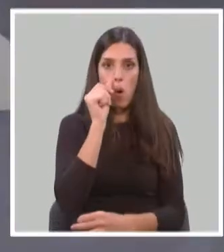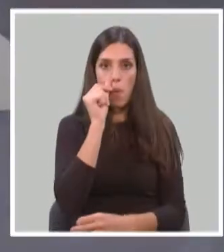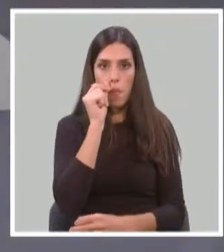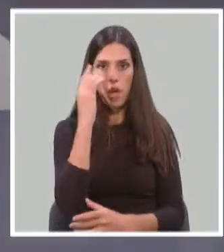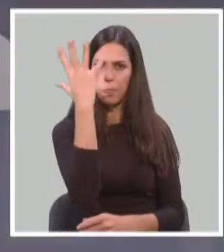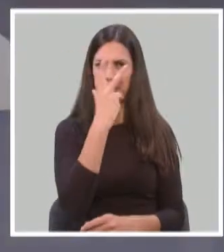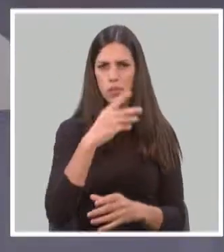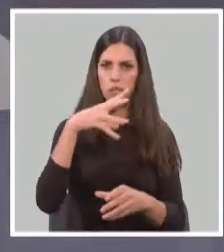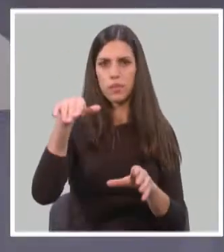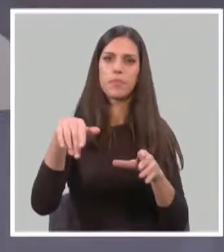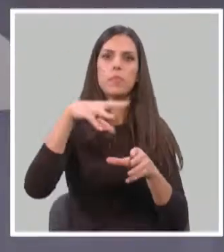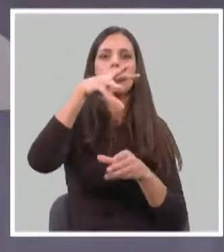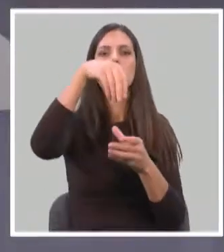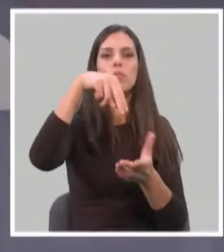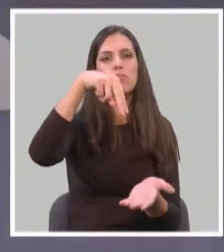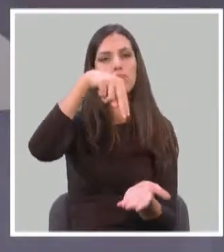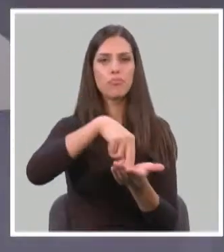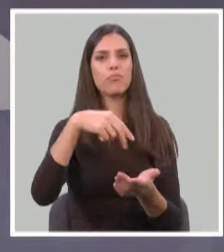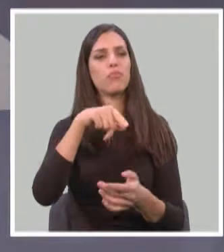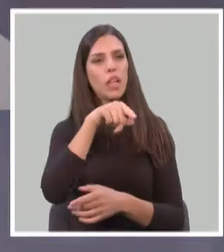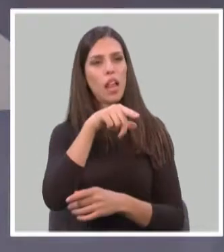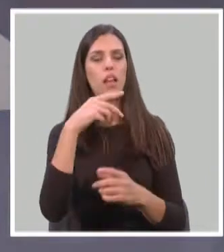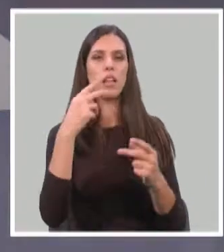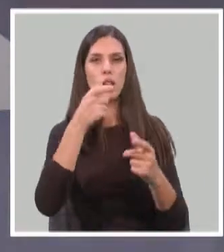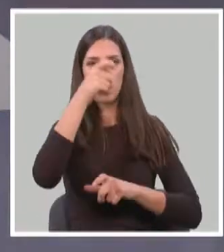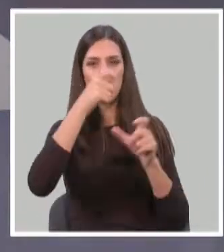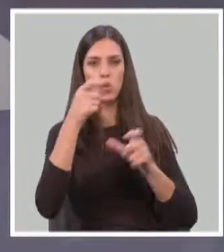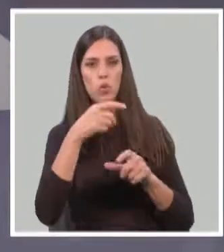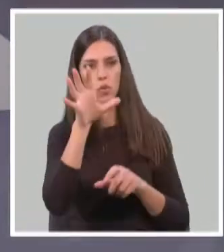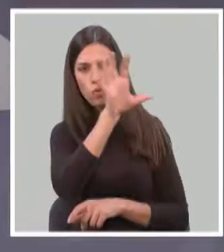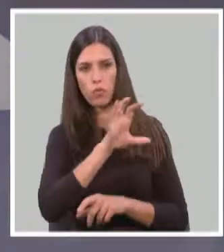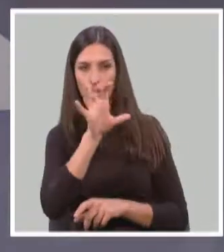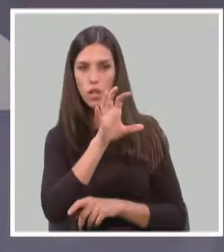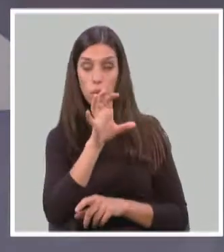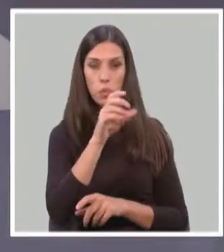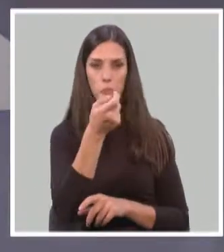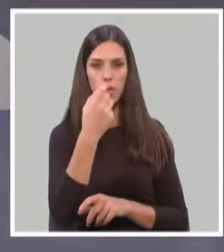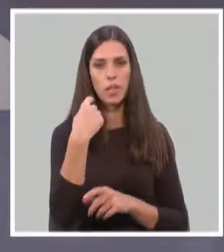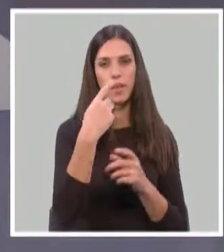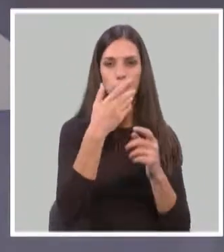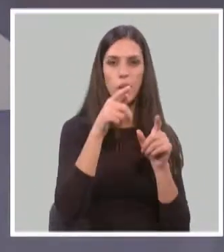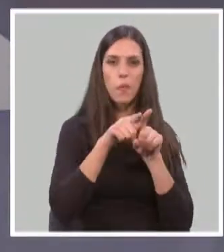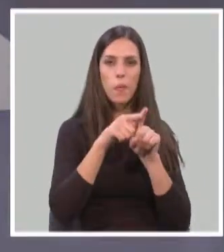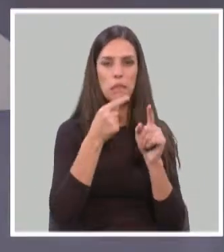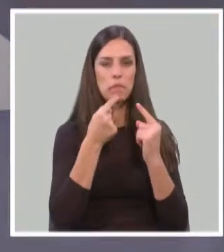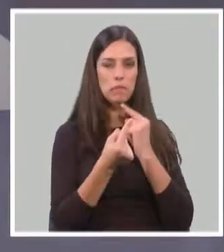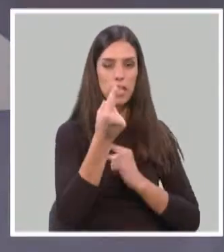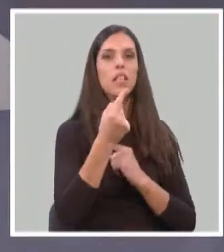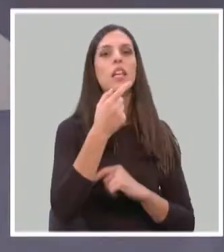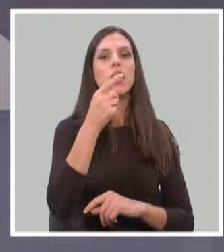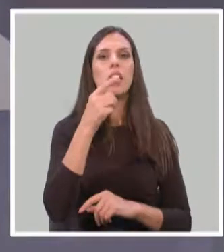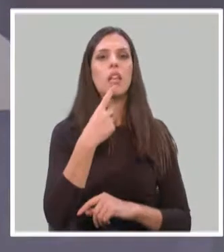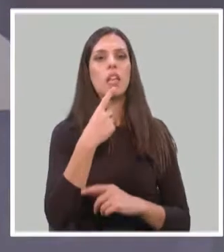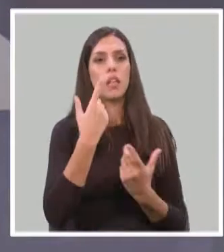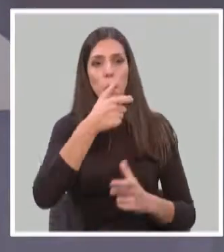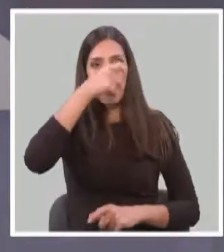umas personagens com aquele ar de pessoas com quem não nos queremos cruzar à noite. E o narrador pergunta ao Lou Reed de que é